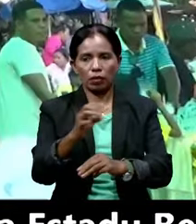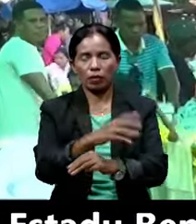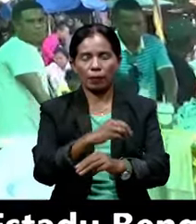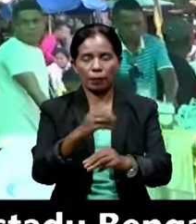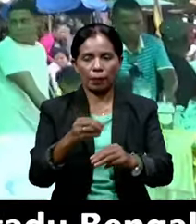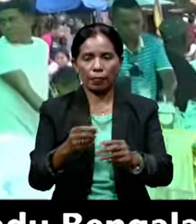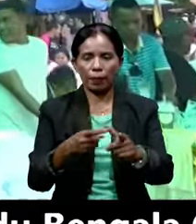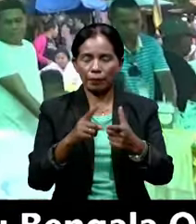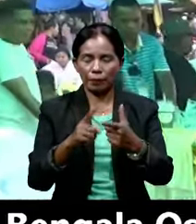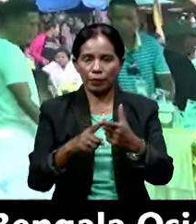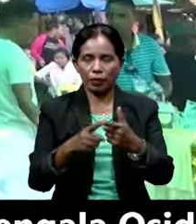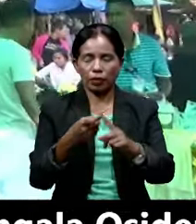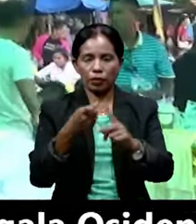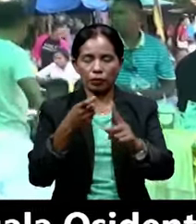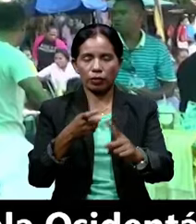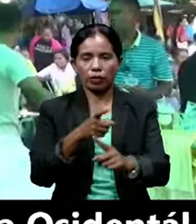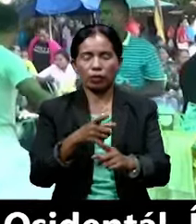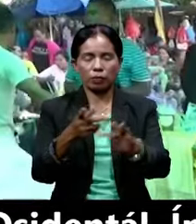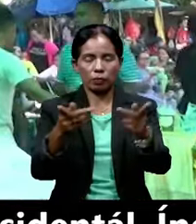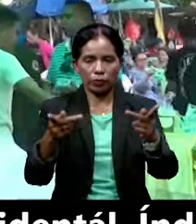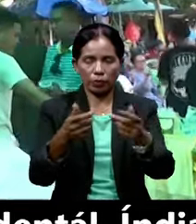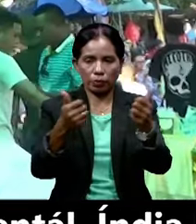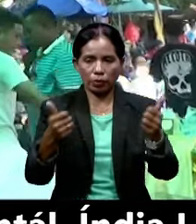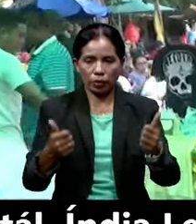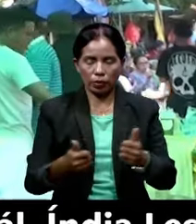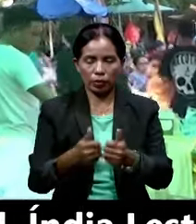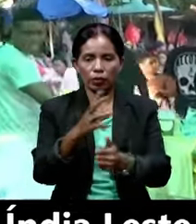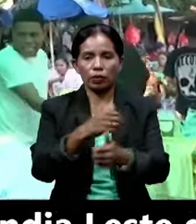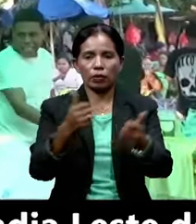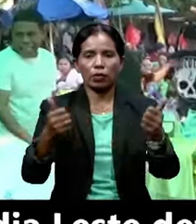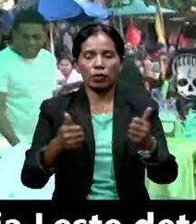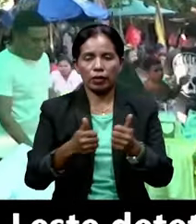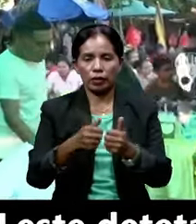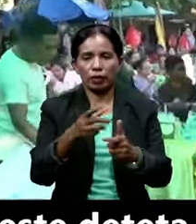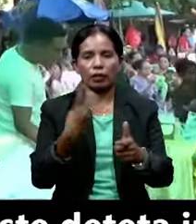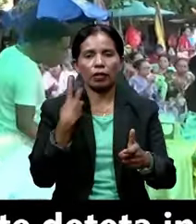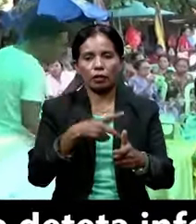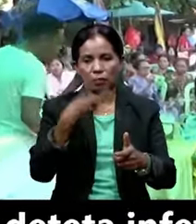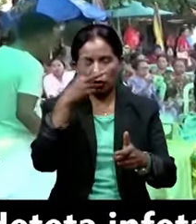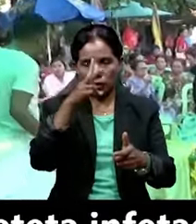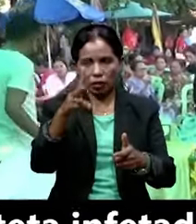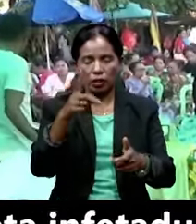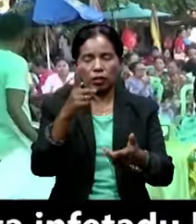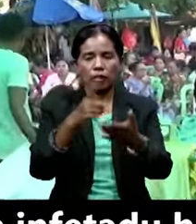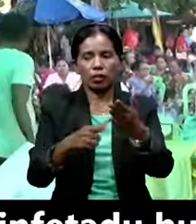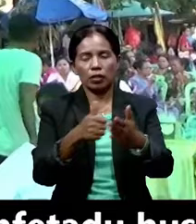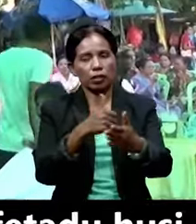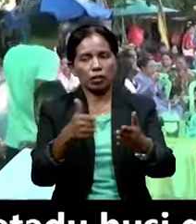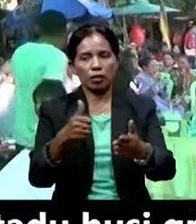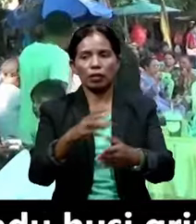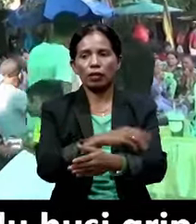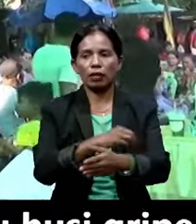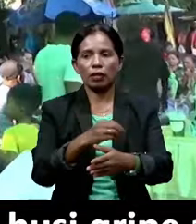comunitária, será, se posto administrativo. Aldeia, suco aldeia, a harto opção selo, essa alternativa,